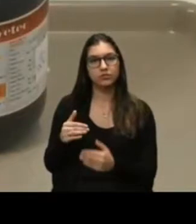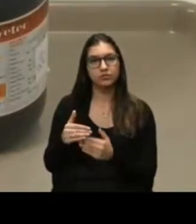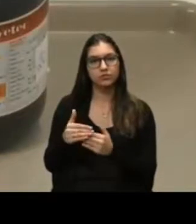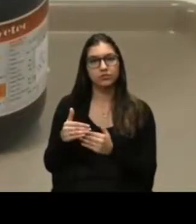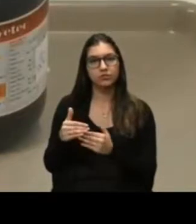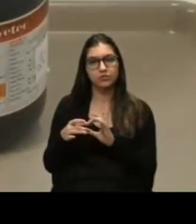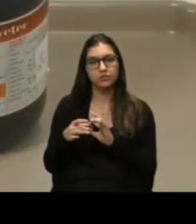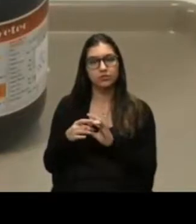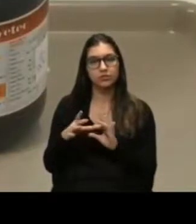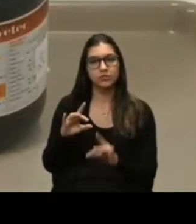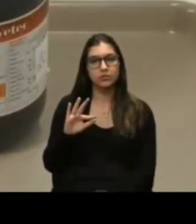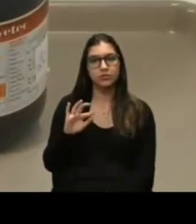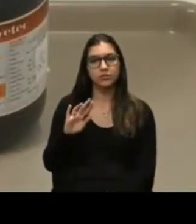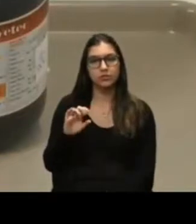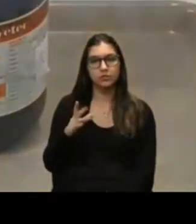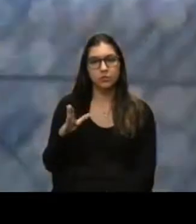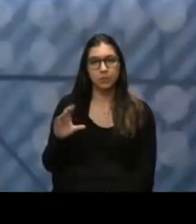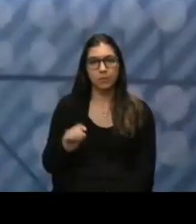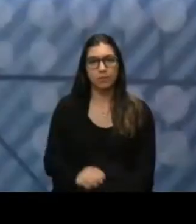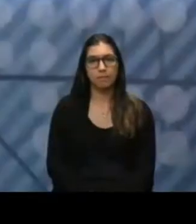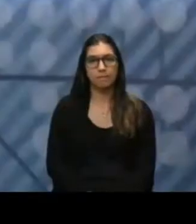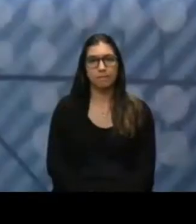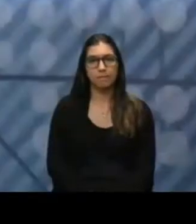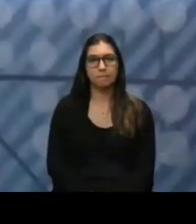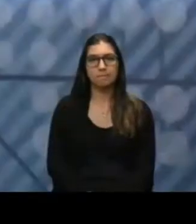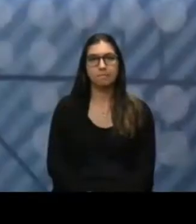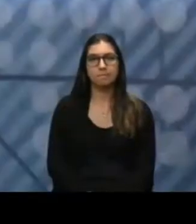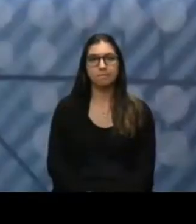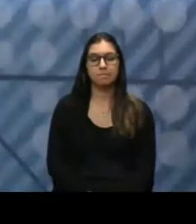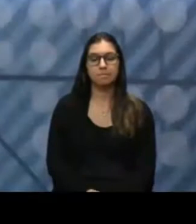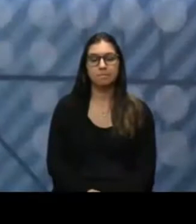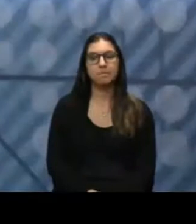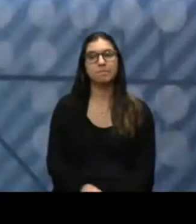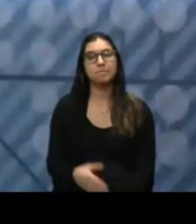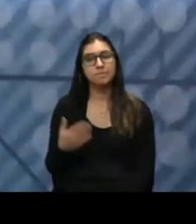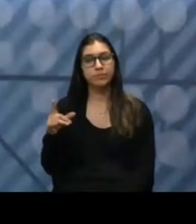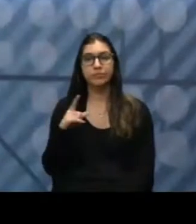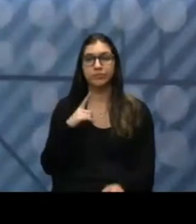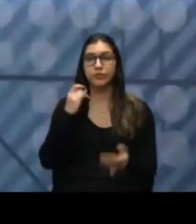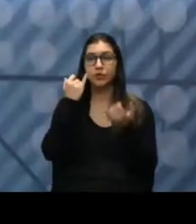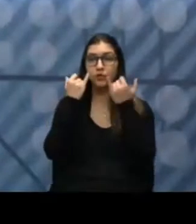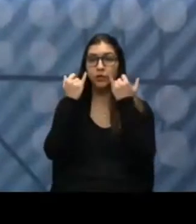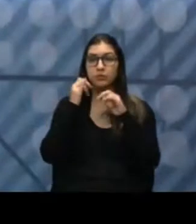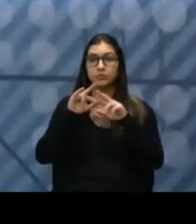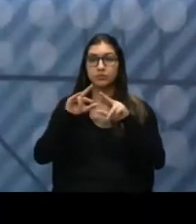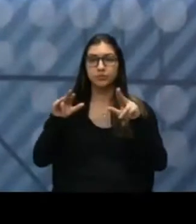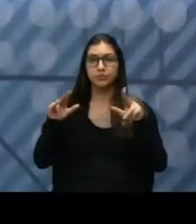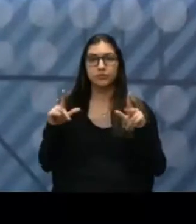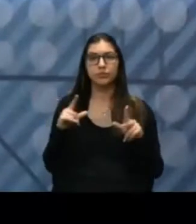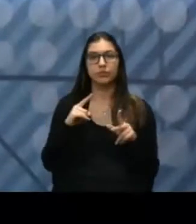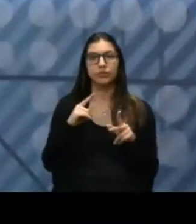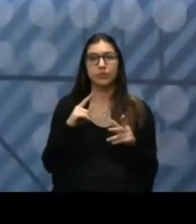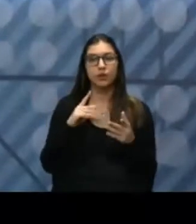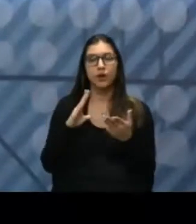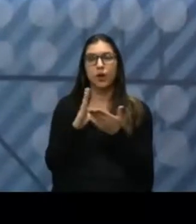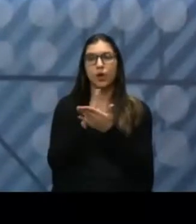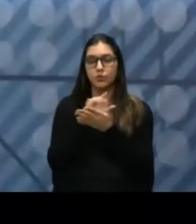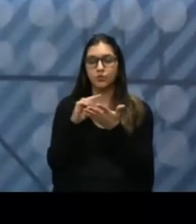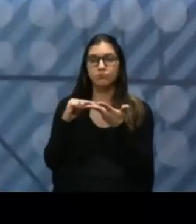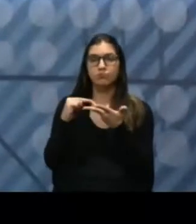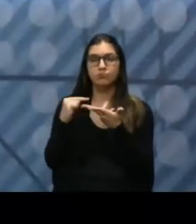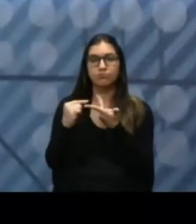do ponto de fusão. E eles são sólidos, então, né? nós temos aí alguns pontos que